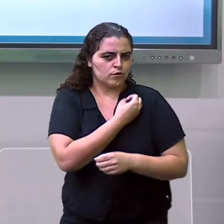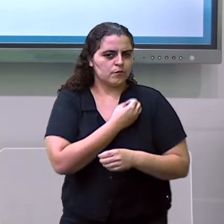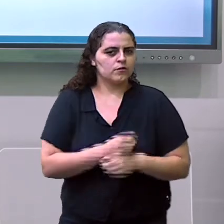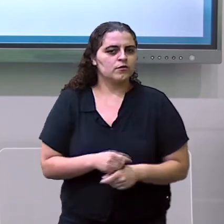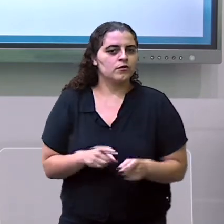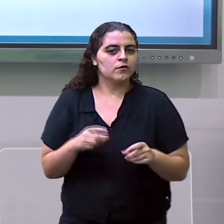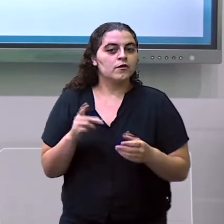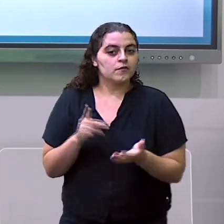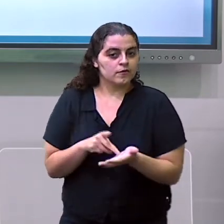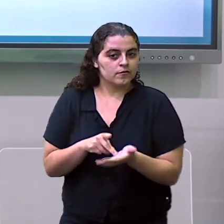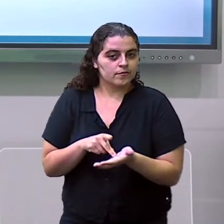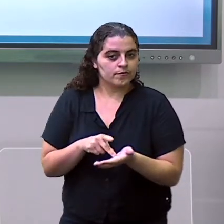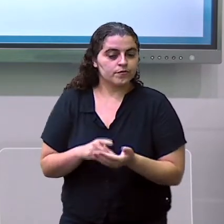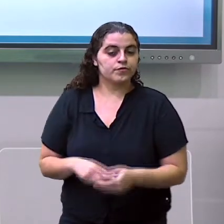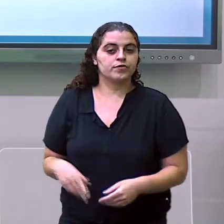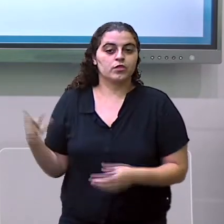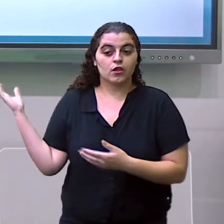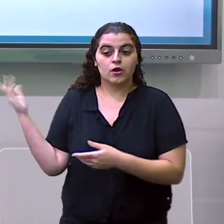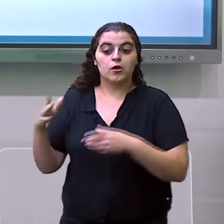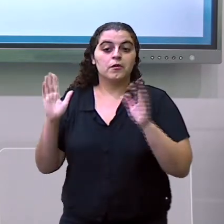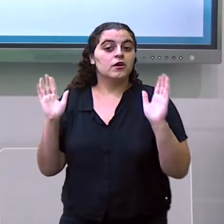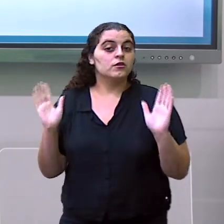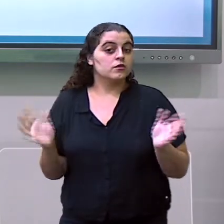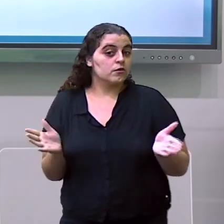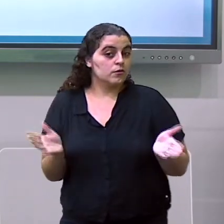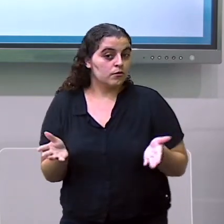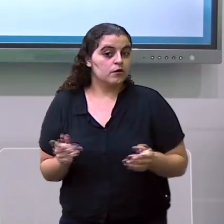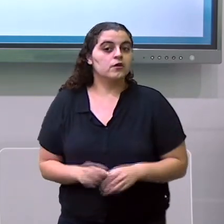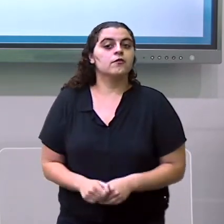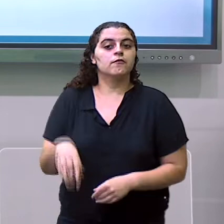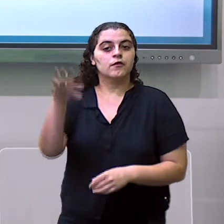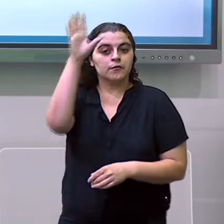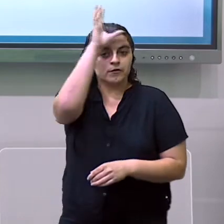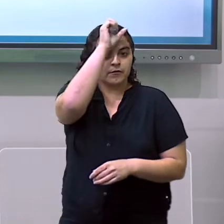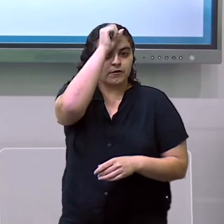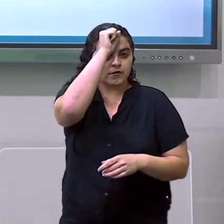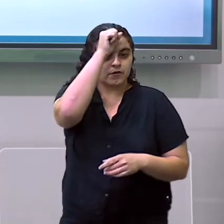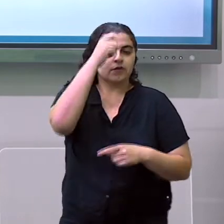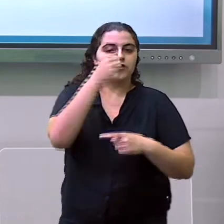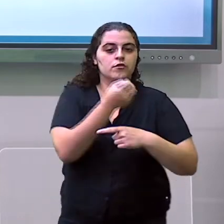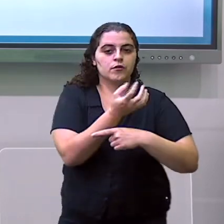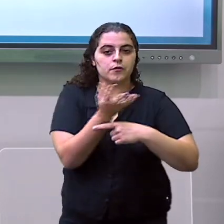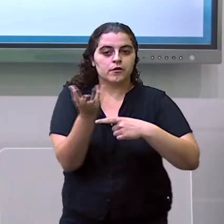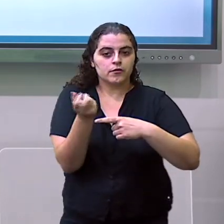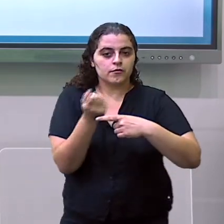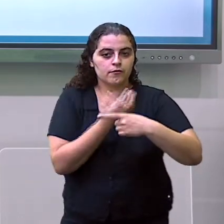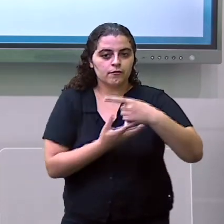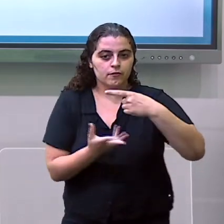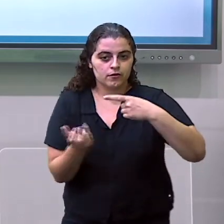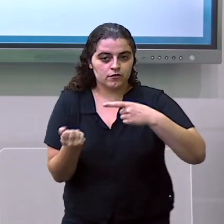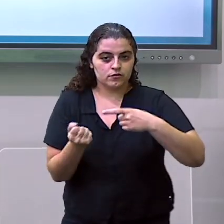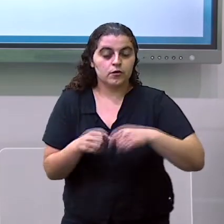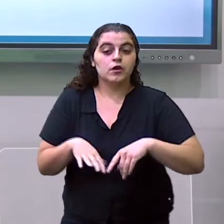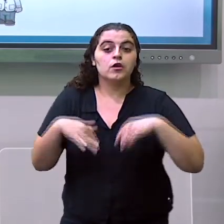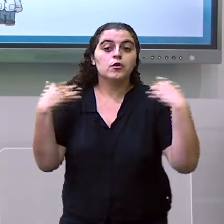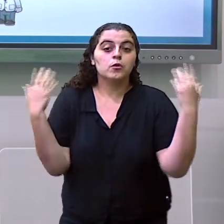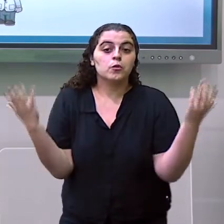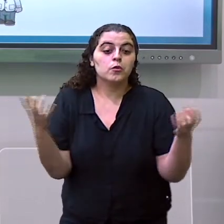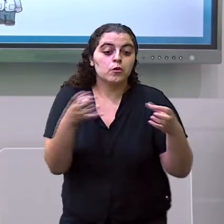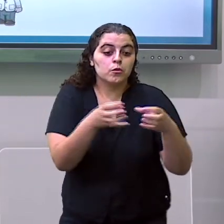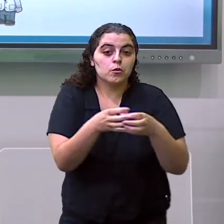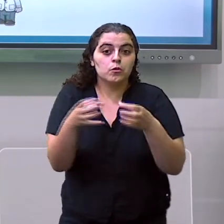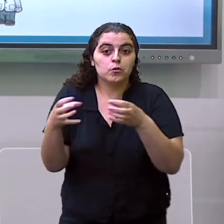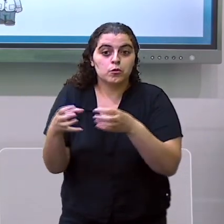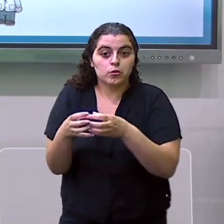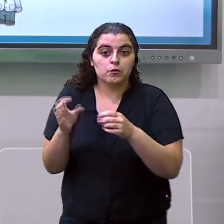Como o foco hoje da nossa aula são as frações, precisamos de entender em qual desse conjunto as frações